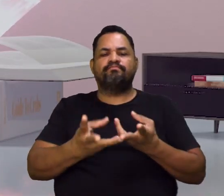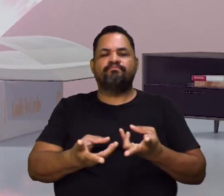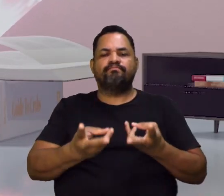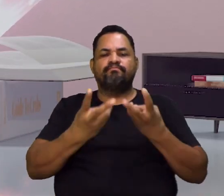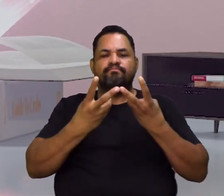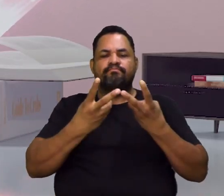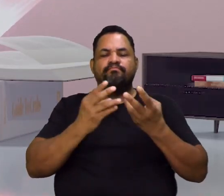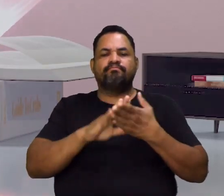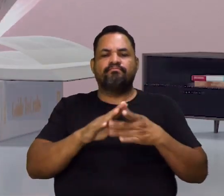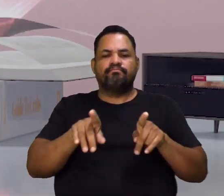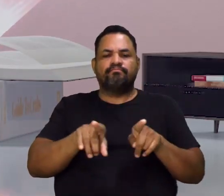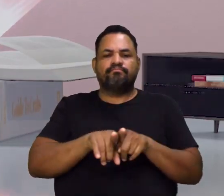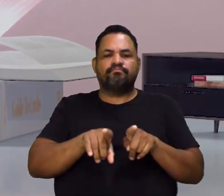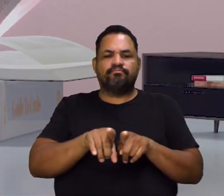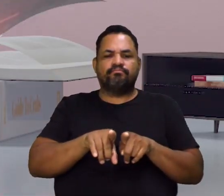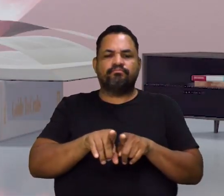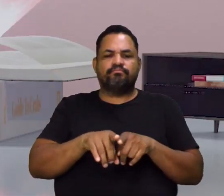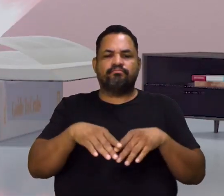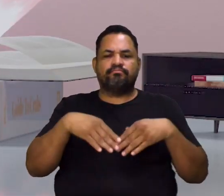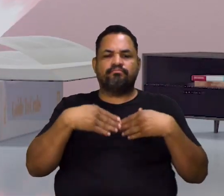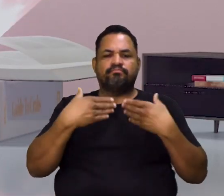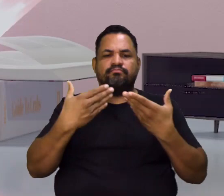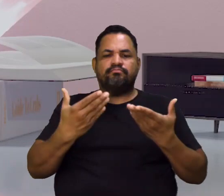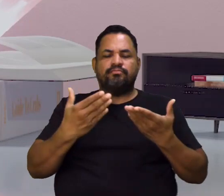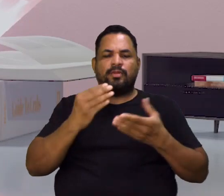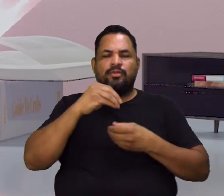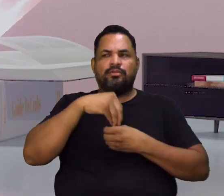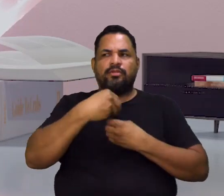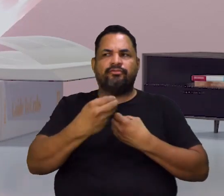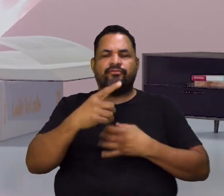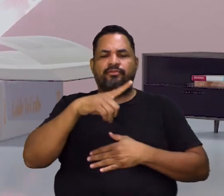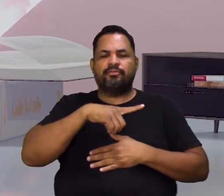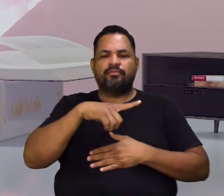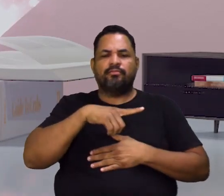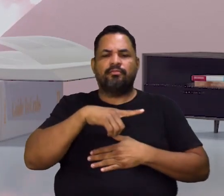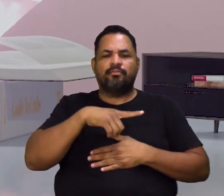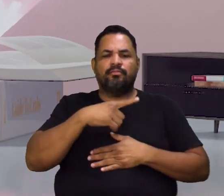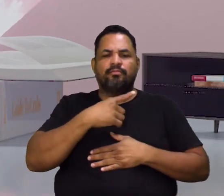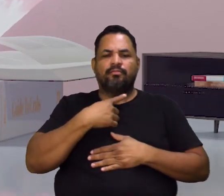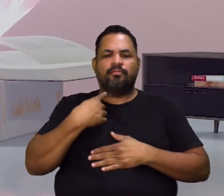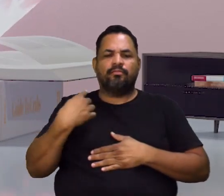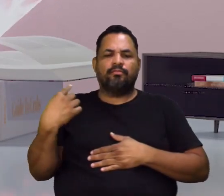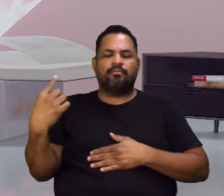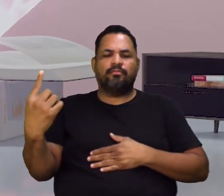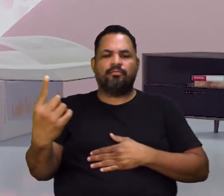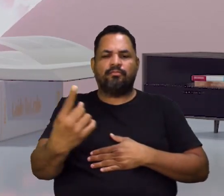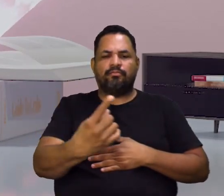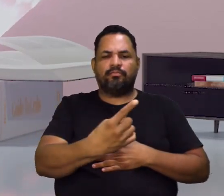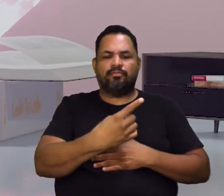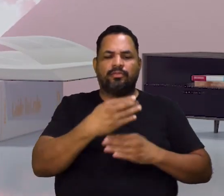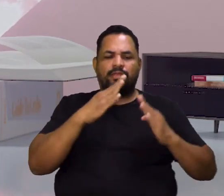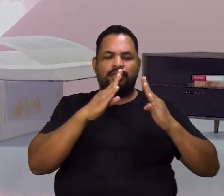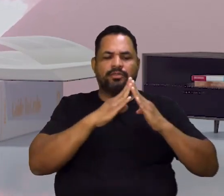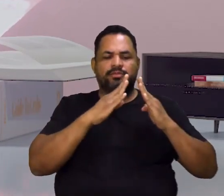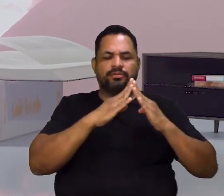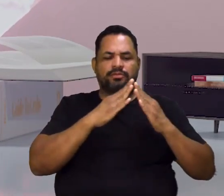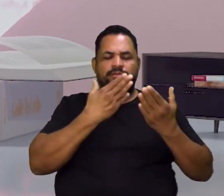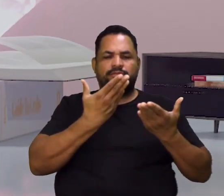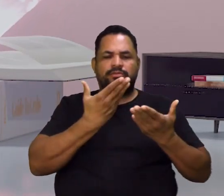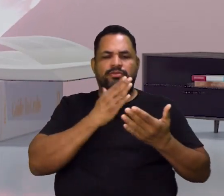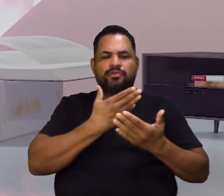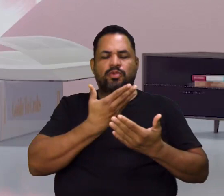que vai destacar também aqui qual é o exterior a questão da escola do